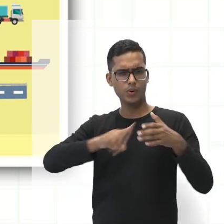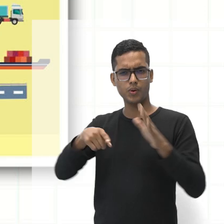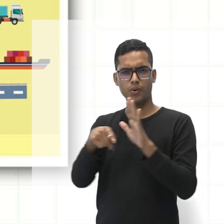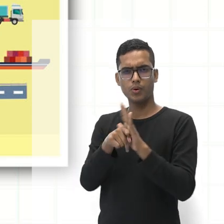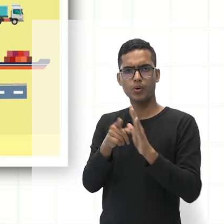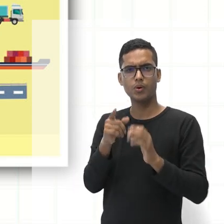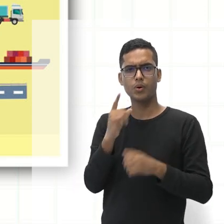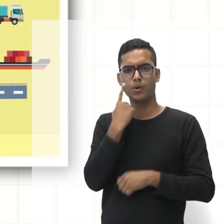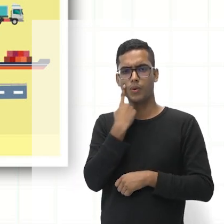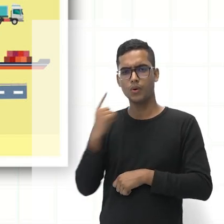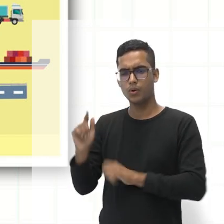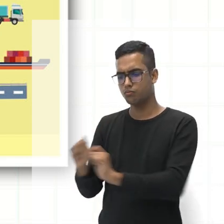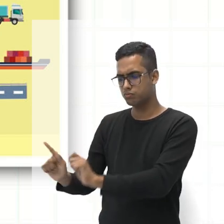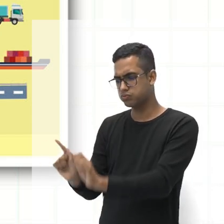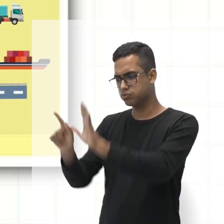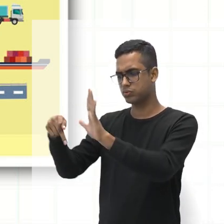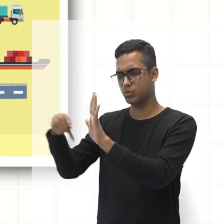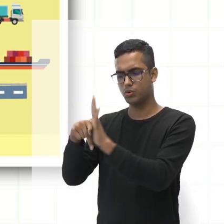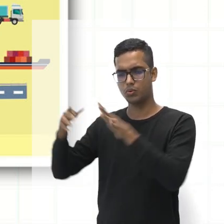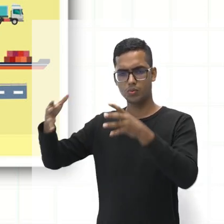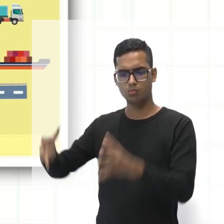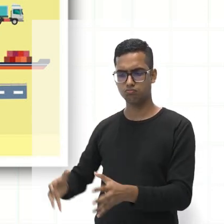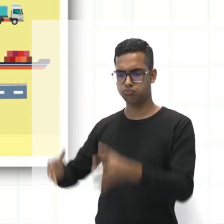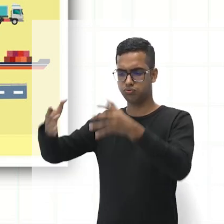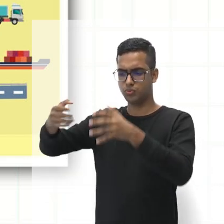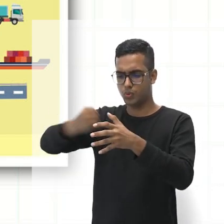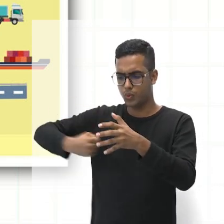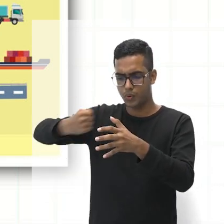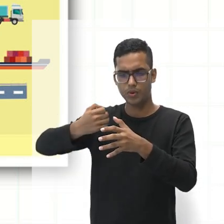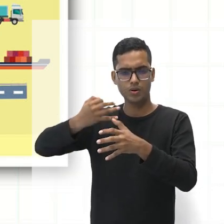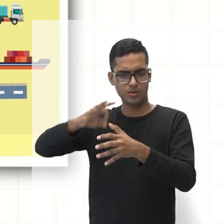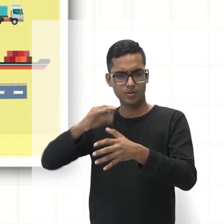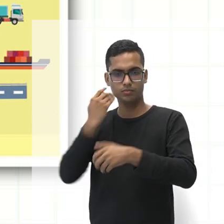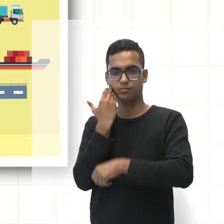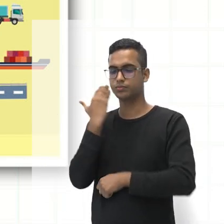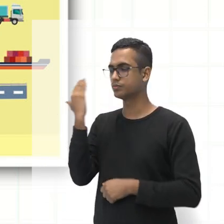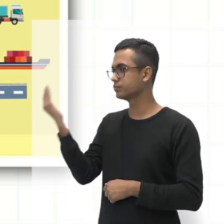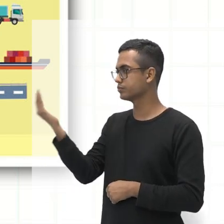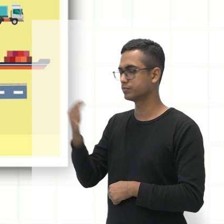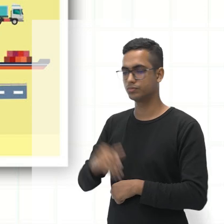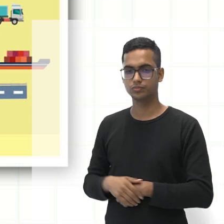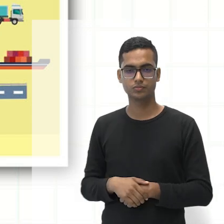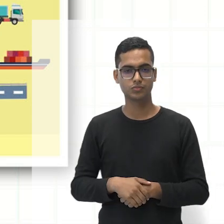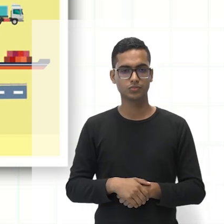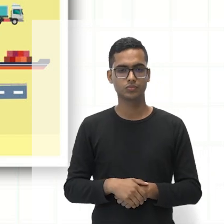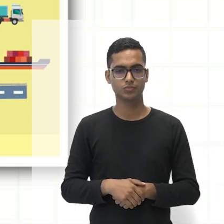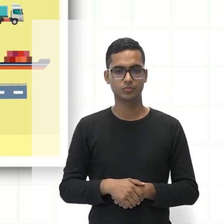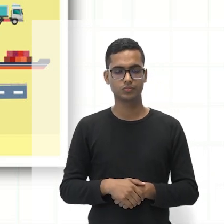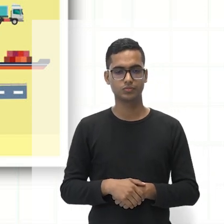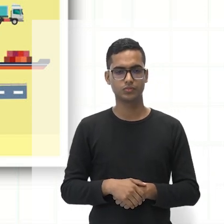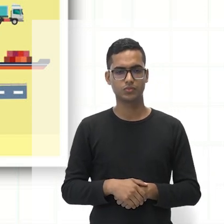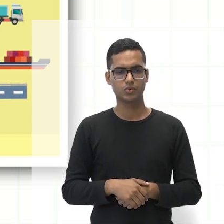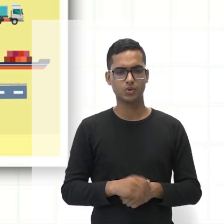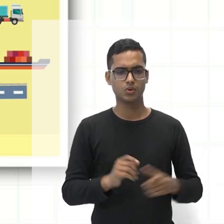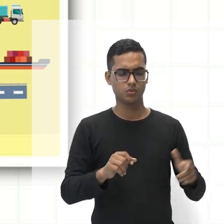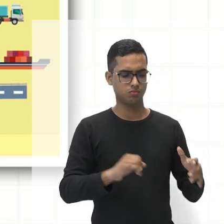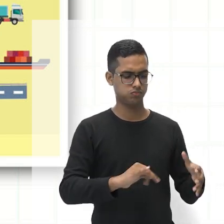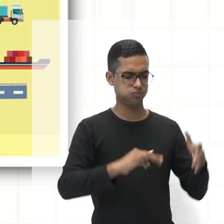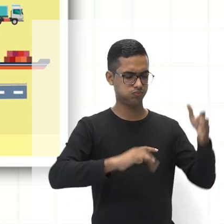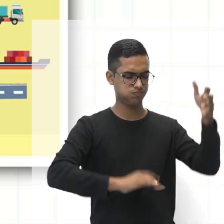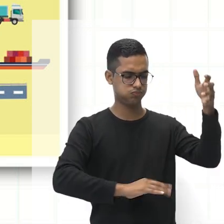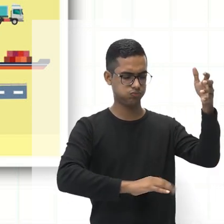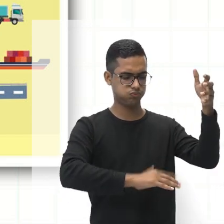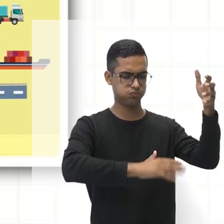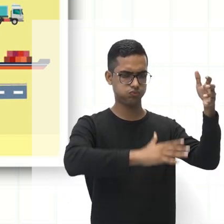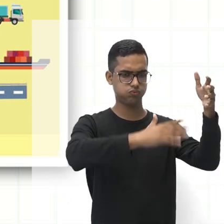produção no nosso gás de cozinha, certo? Ele chega até aqui, o gás, e vai ser aonde?